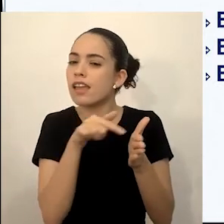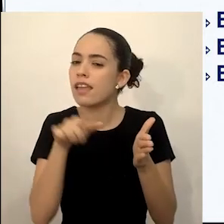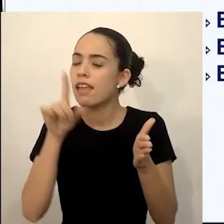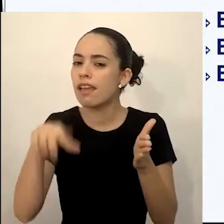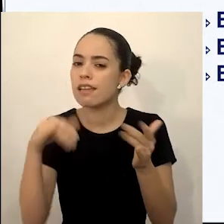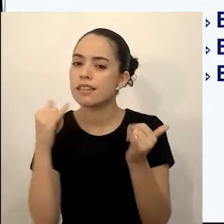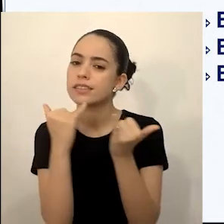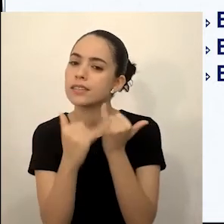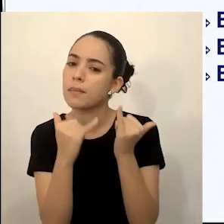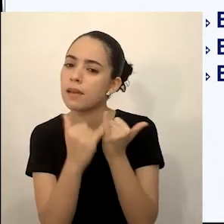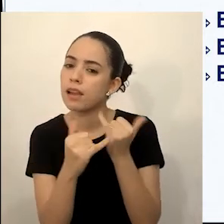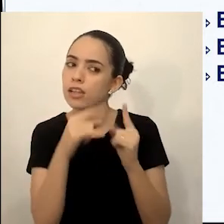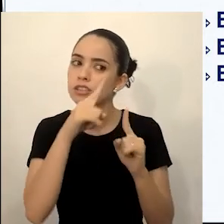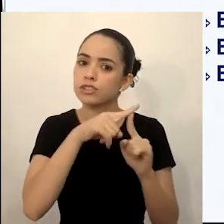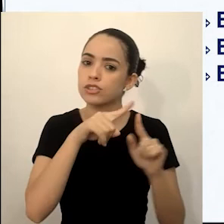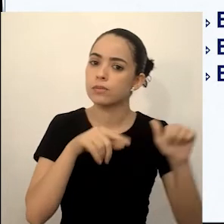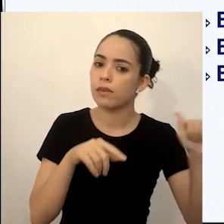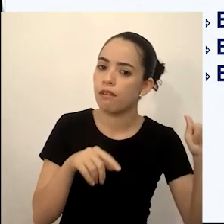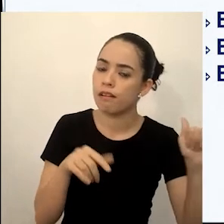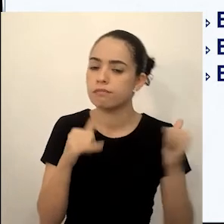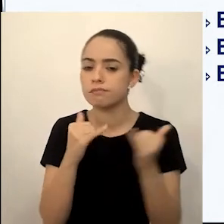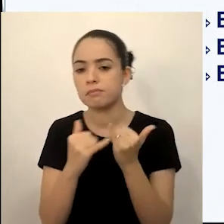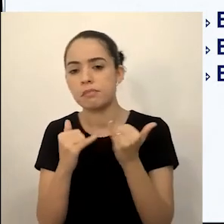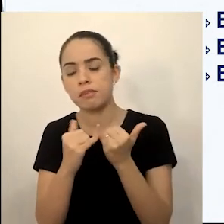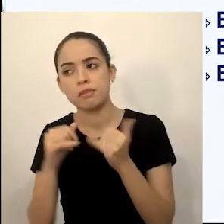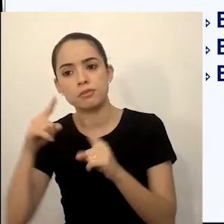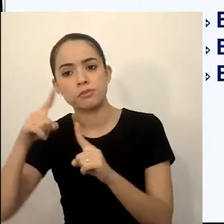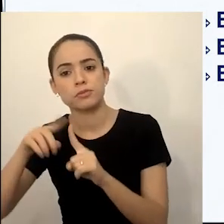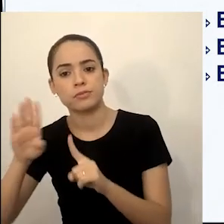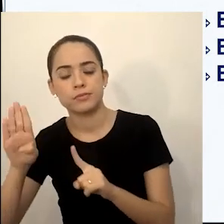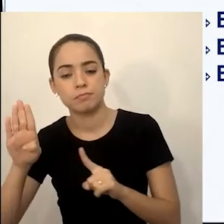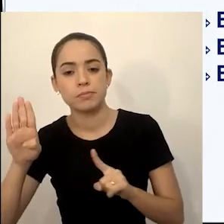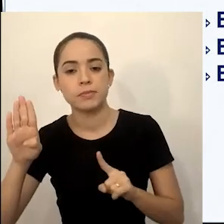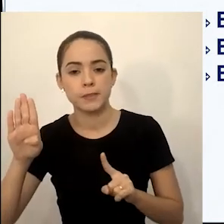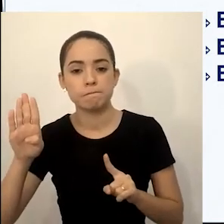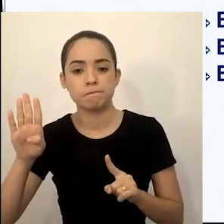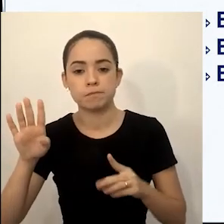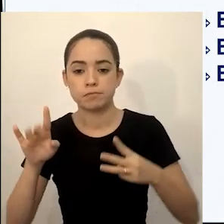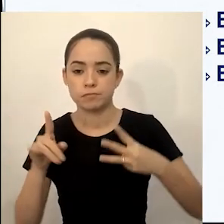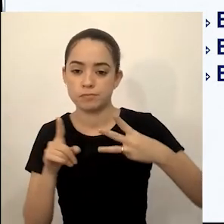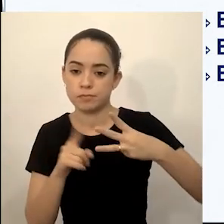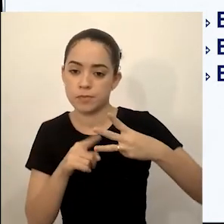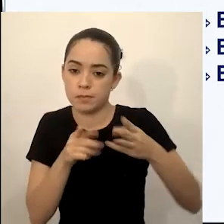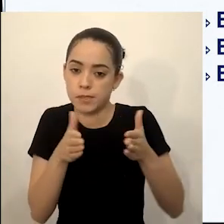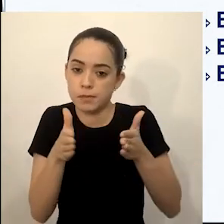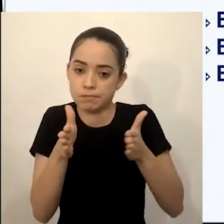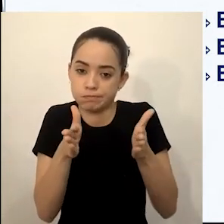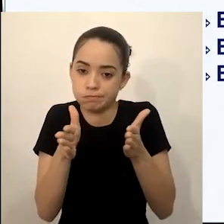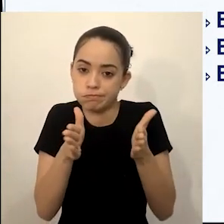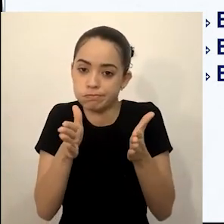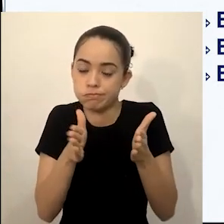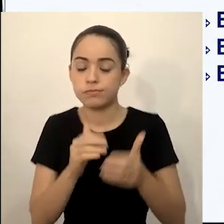que tem similaridades aos tipos A e B.